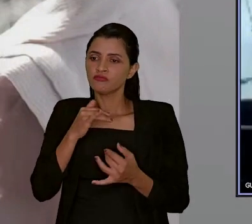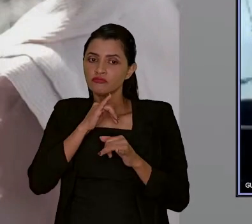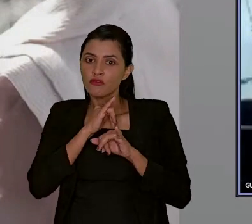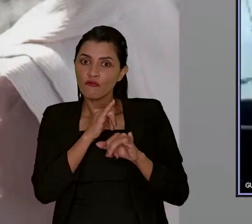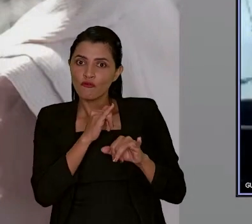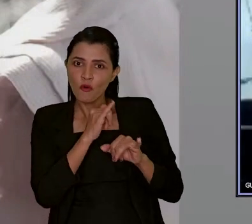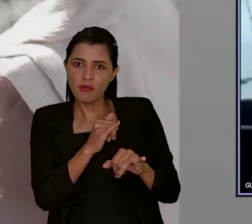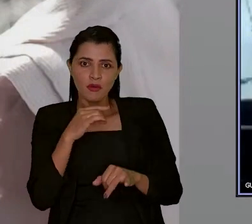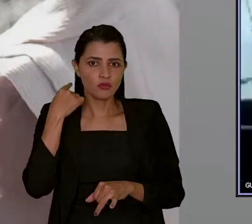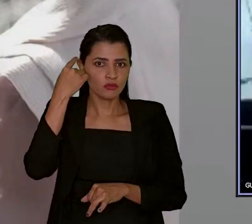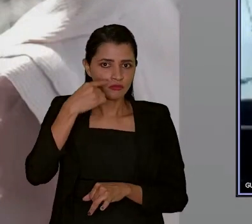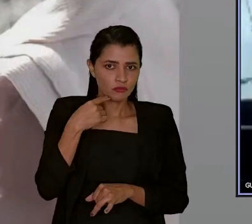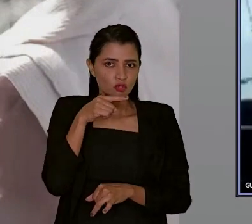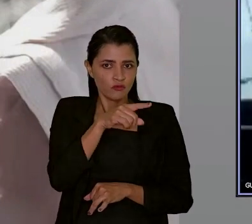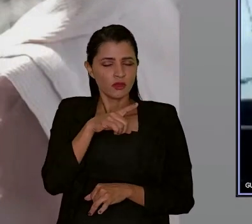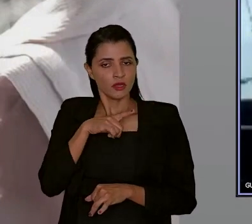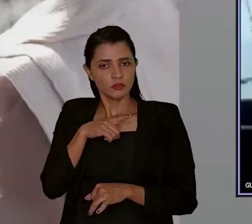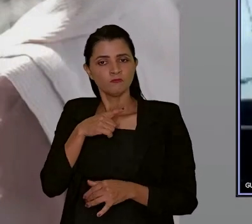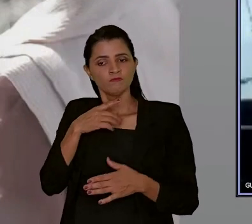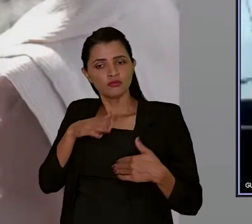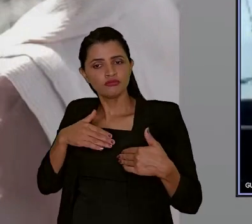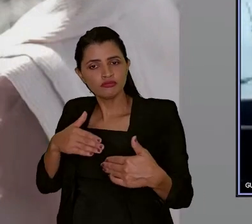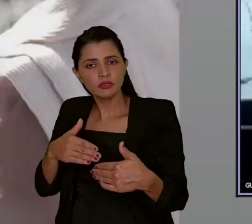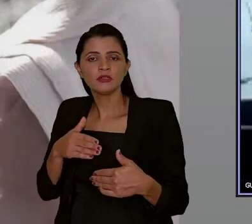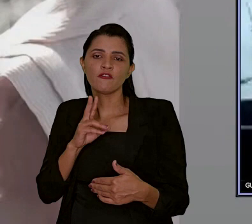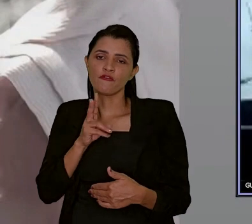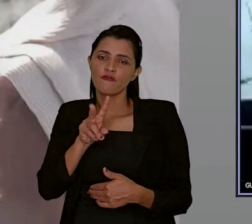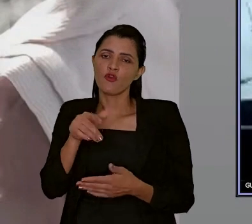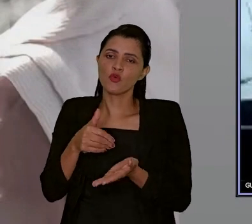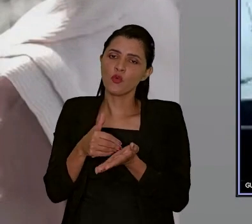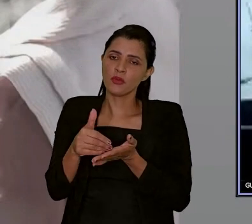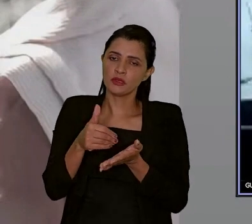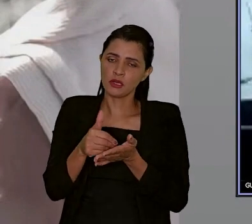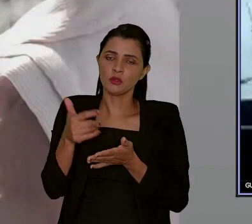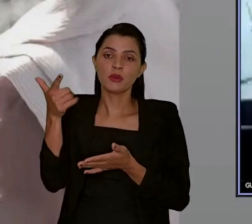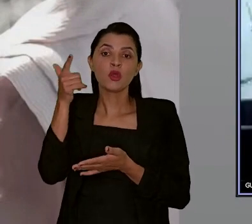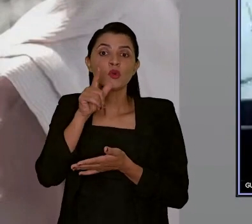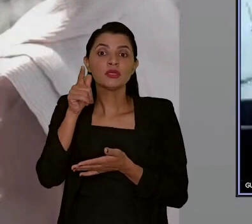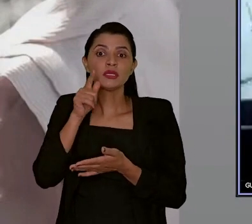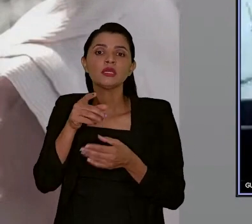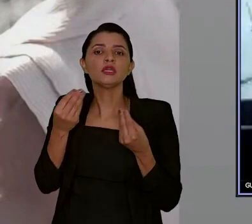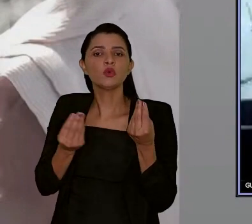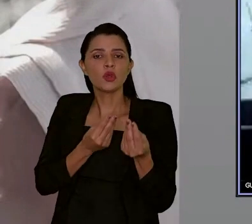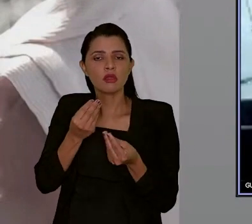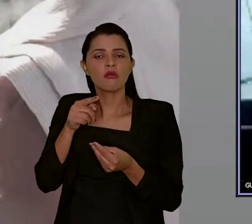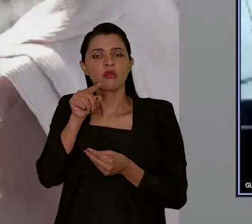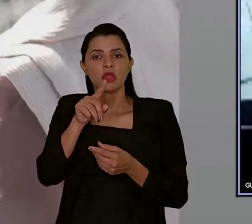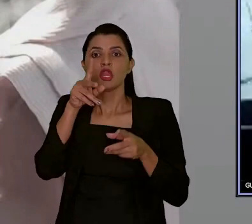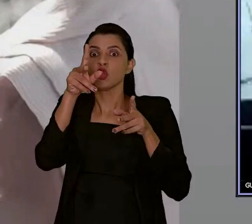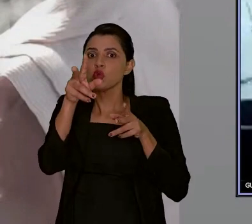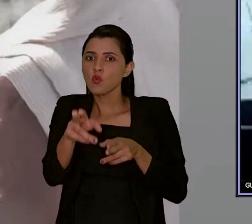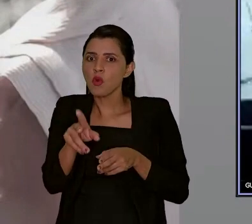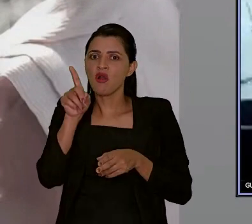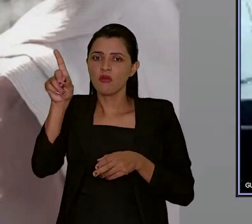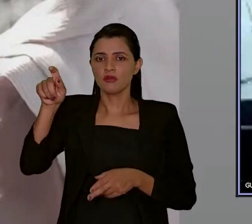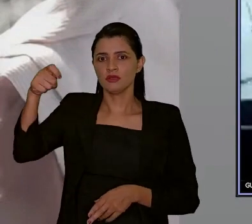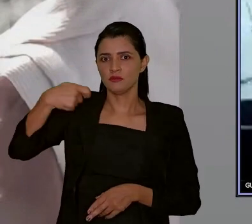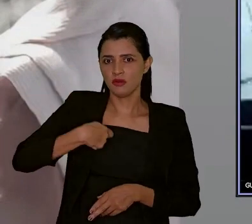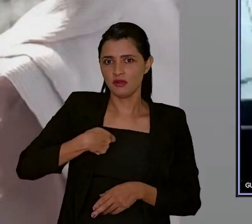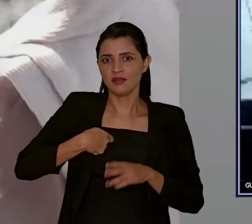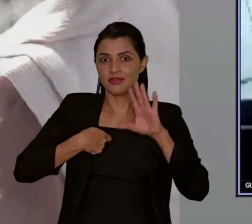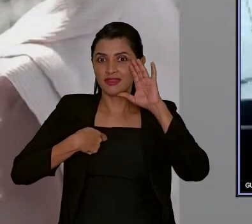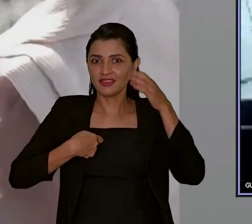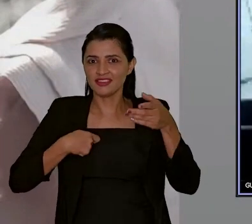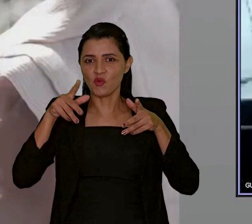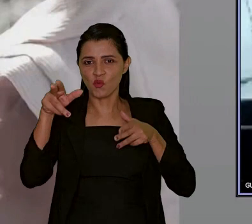Wellington e o procedimento, então, foi iniciado para obter exatamente essa mesma medida na Espanha. Então, vejam, na